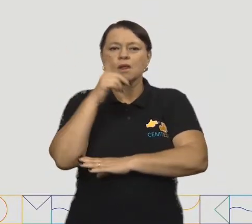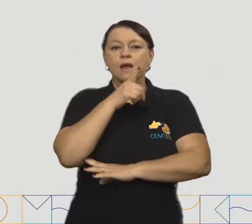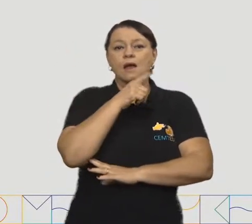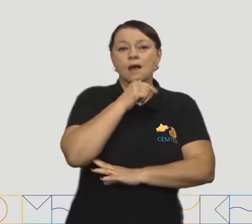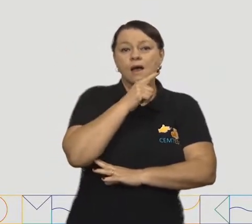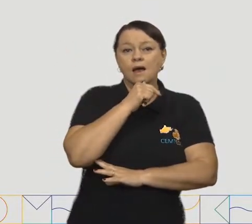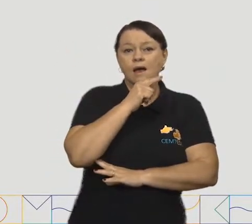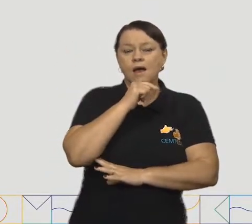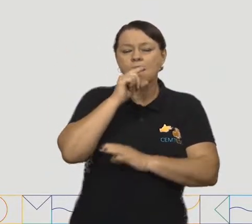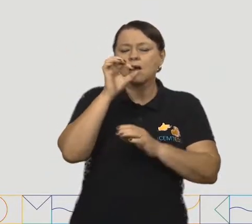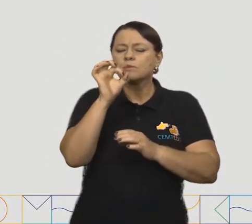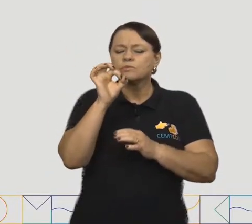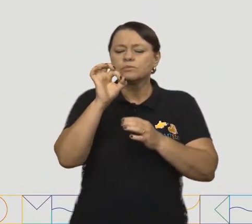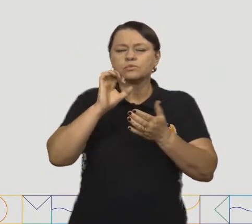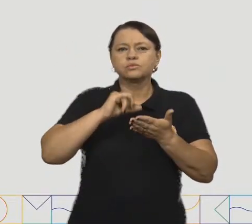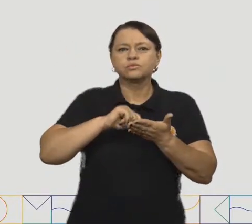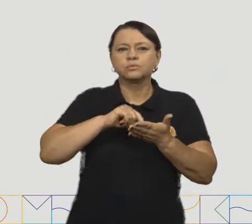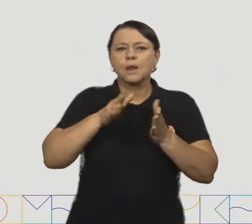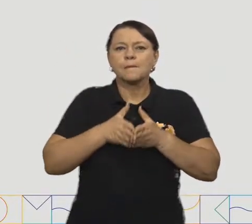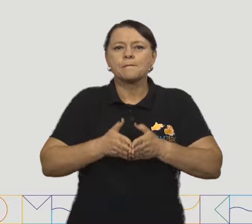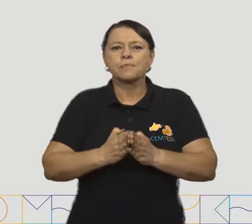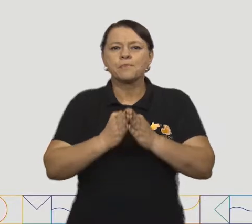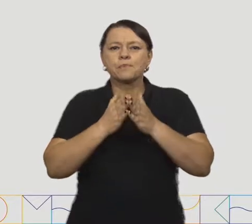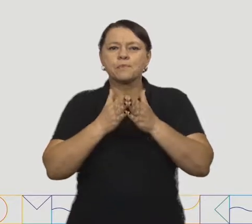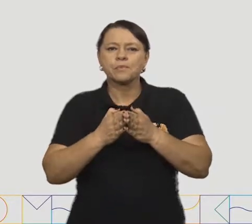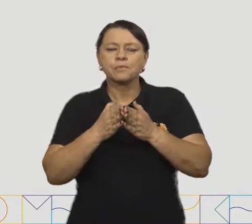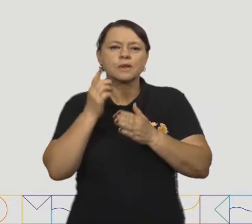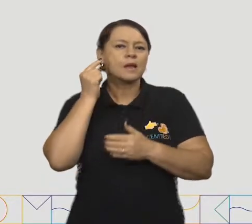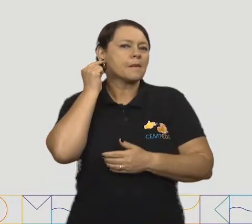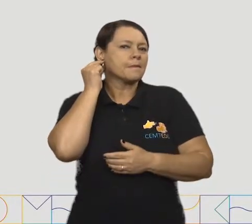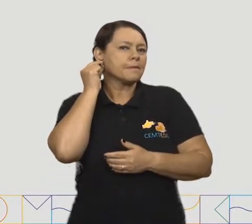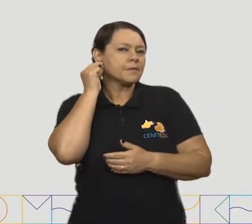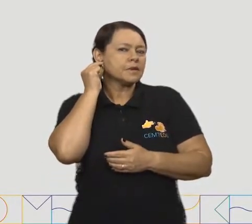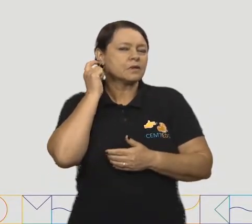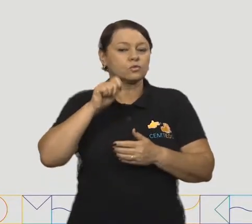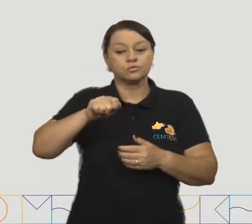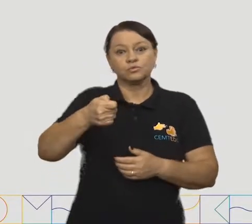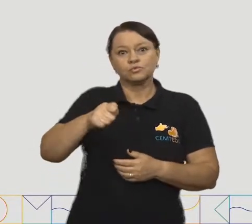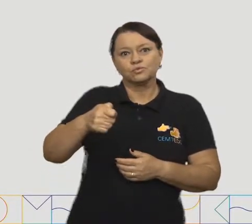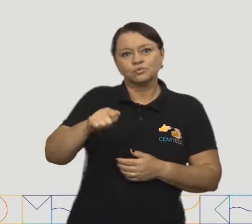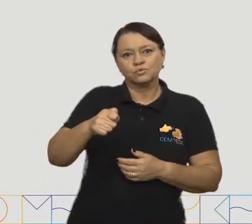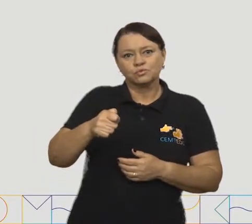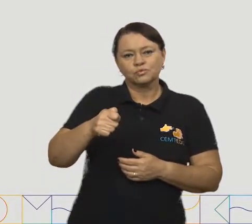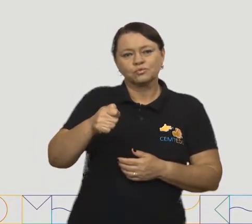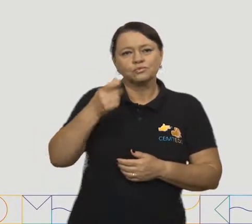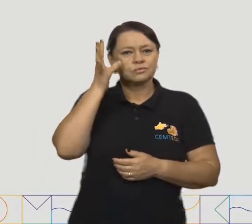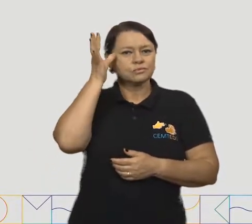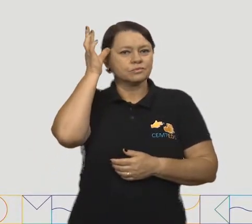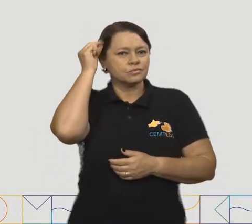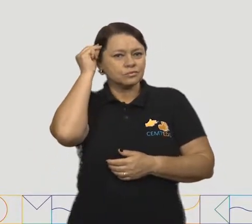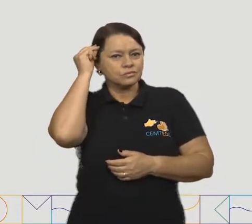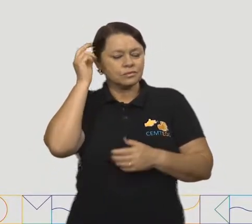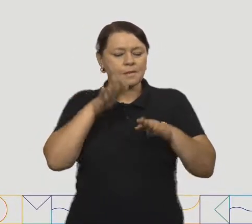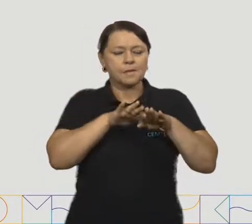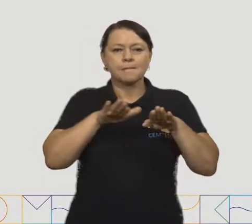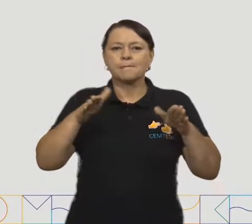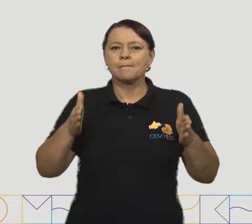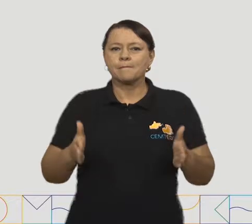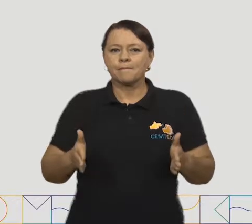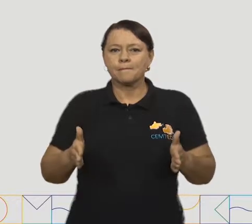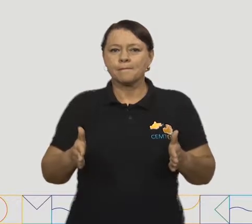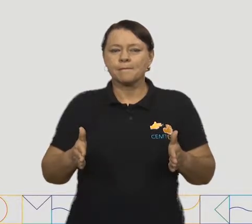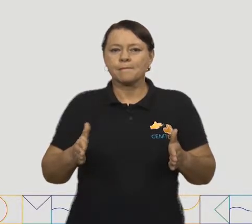posições de uma sílaba. Vamos continuar? Vamos supor que a mãe de vocês passou uma lista de compras e você